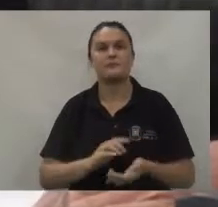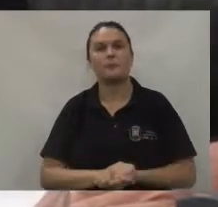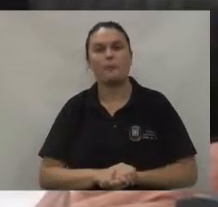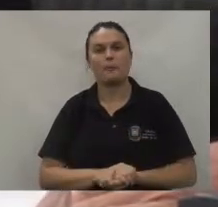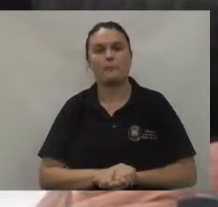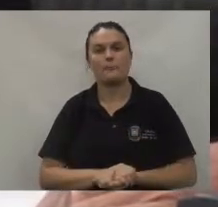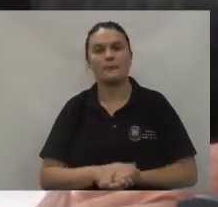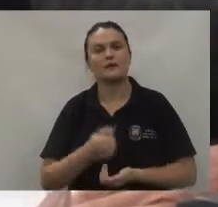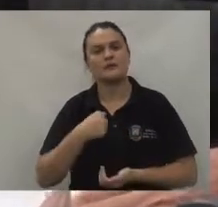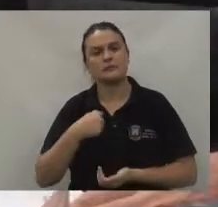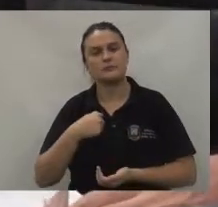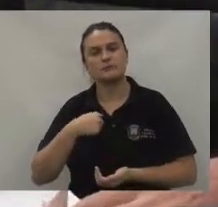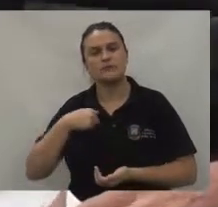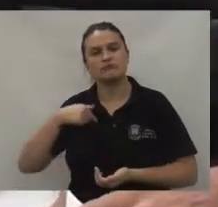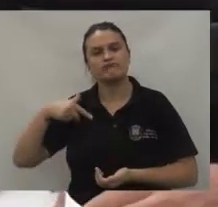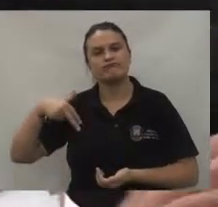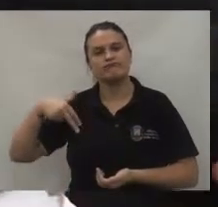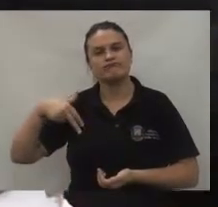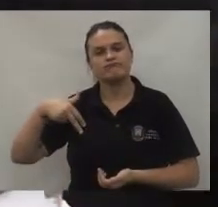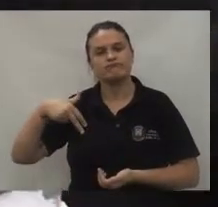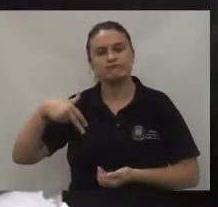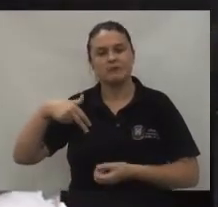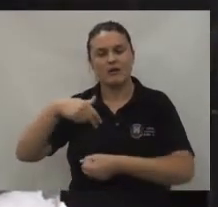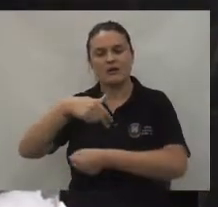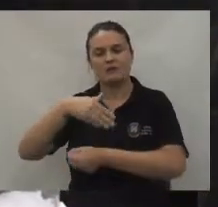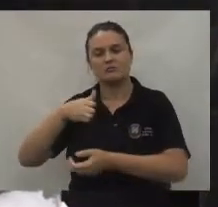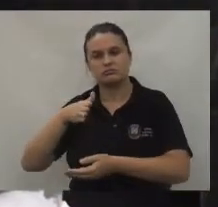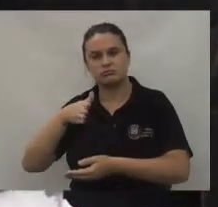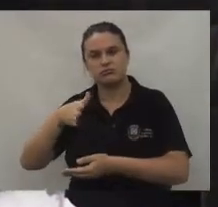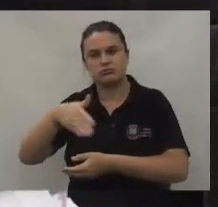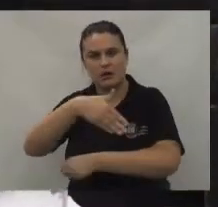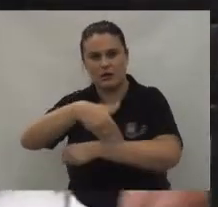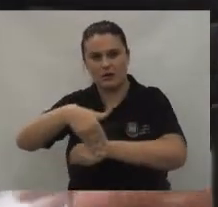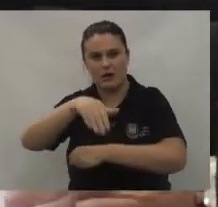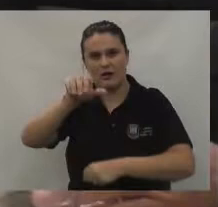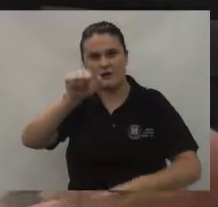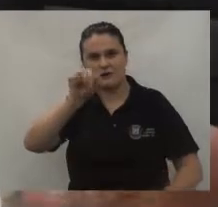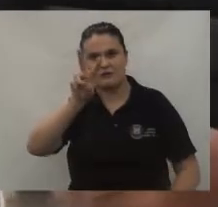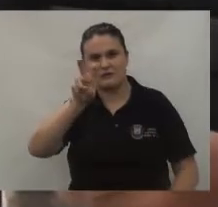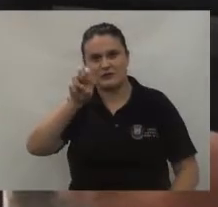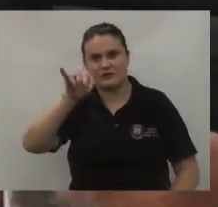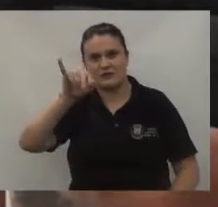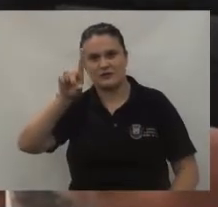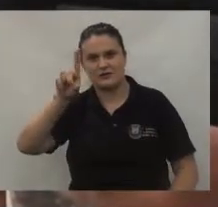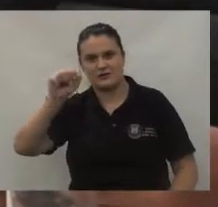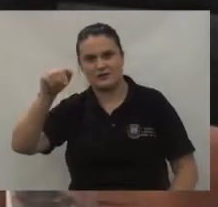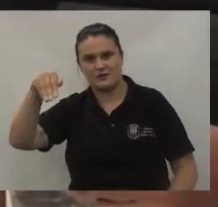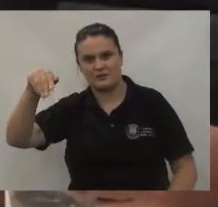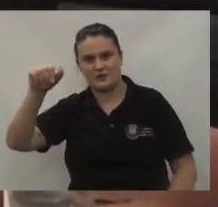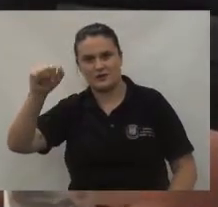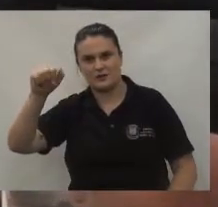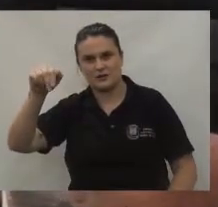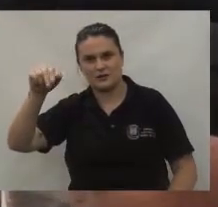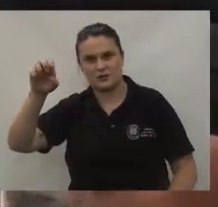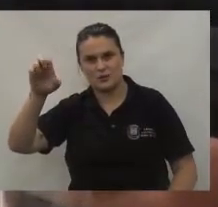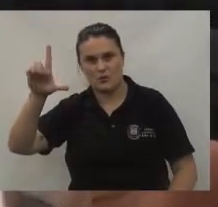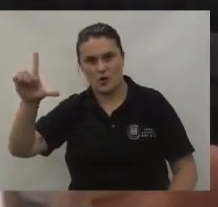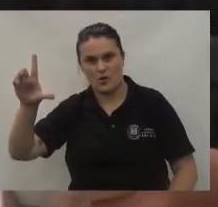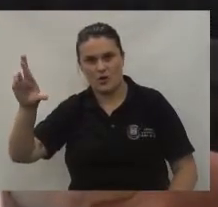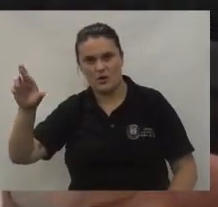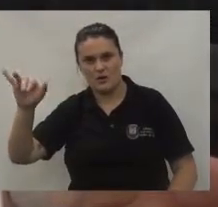estava passando agora na avenida aí manoel ribas e nas demais foi feito arborização